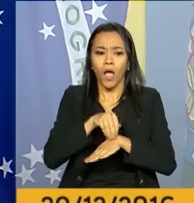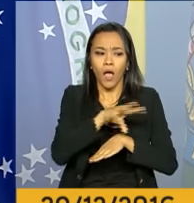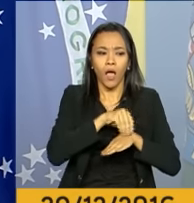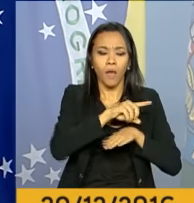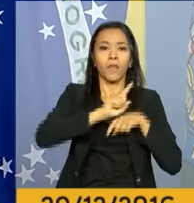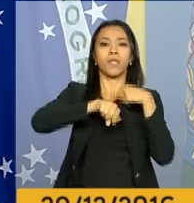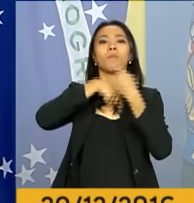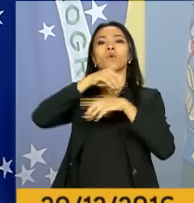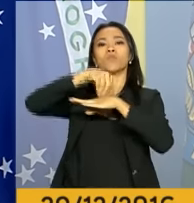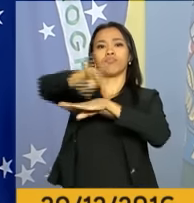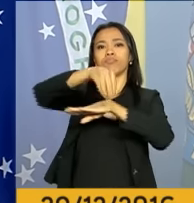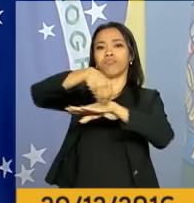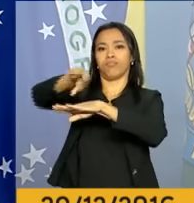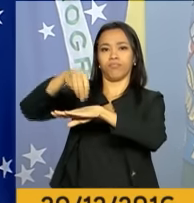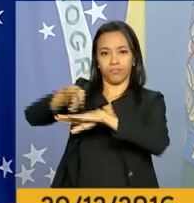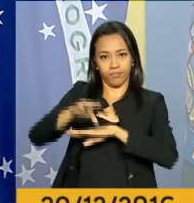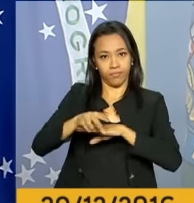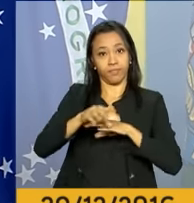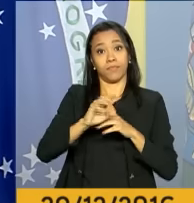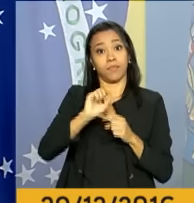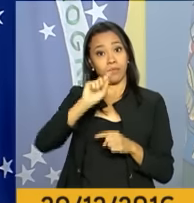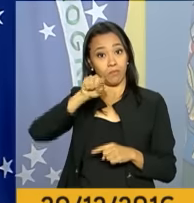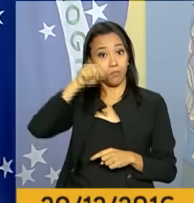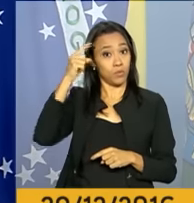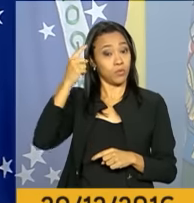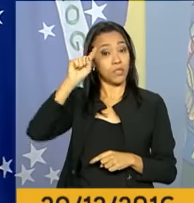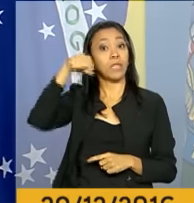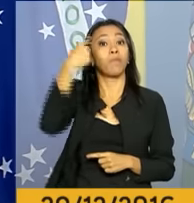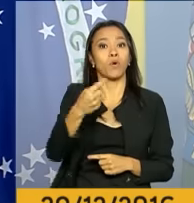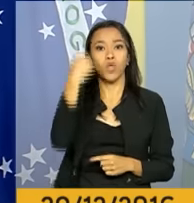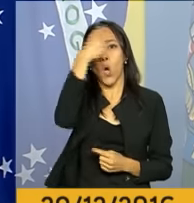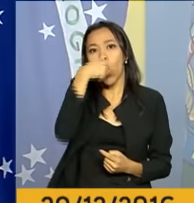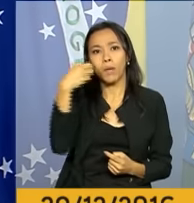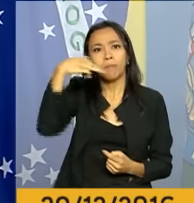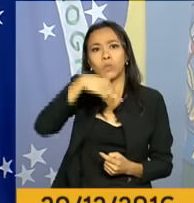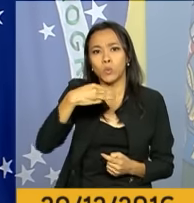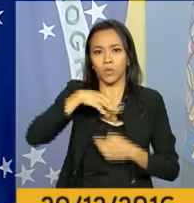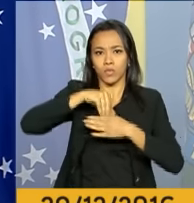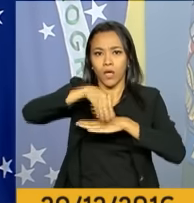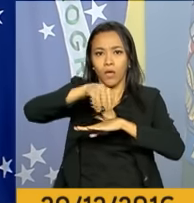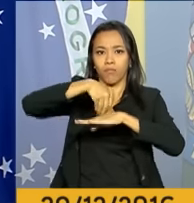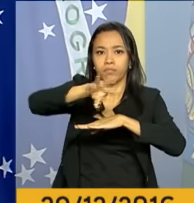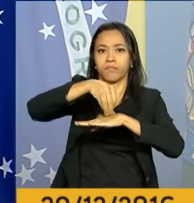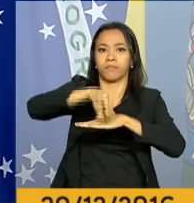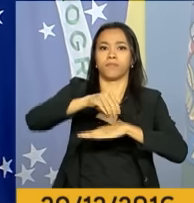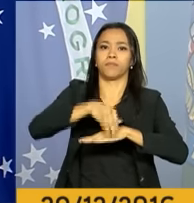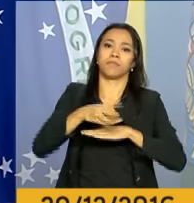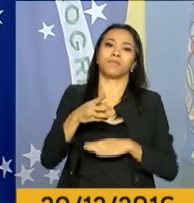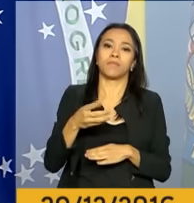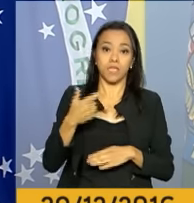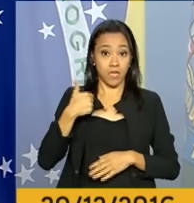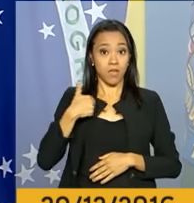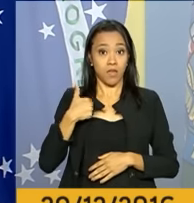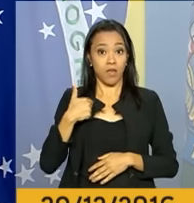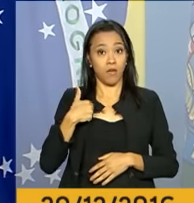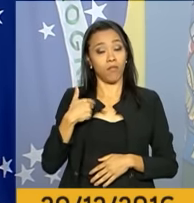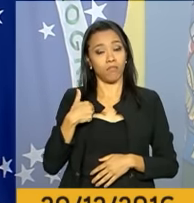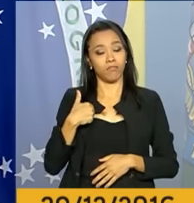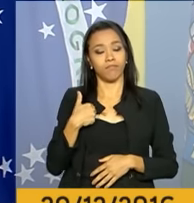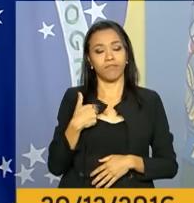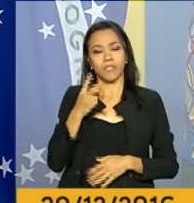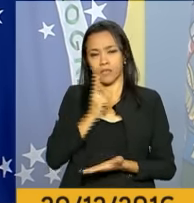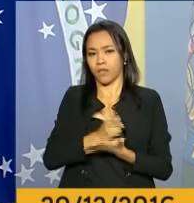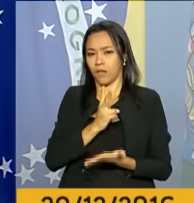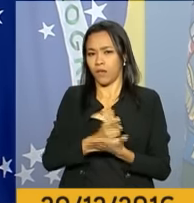ou às vezes nem é para o dia seguinte é para a hora seguinte ou para o minuto seguinte e eu acompanhei naturalmente já